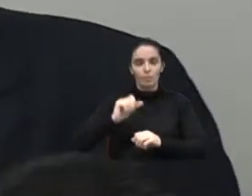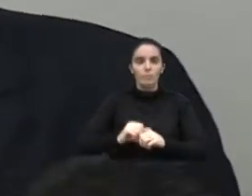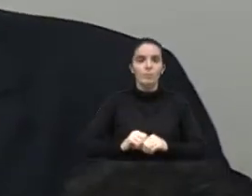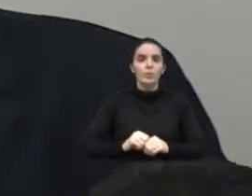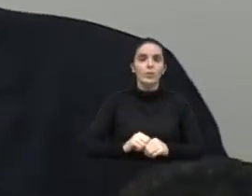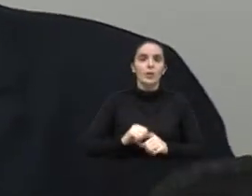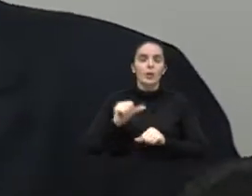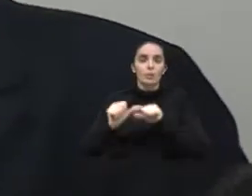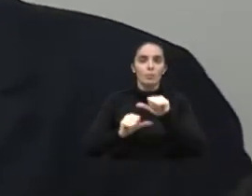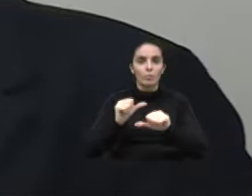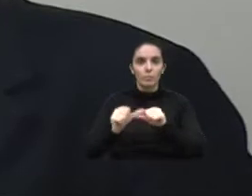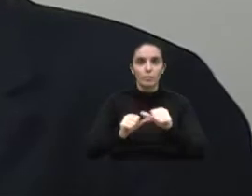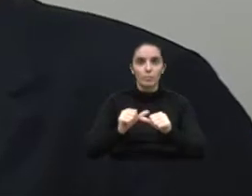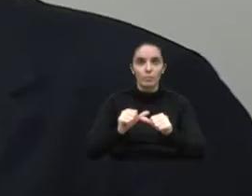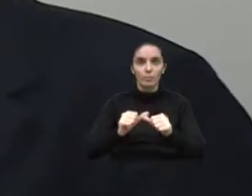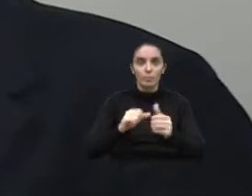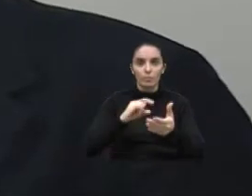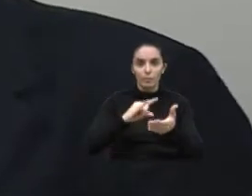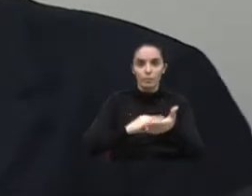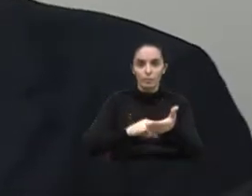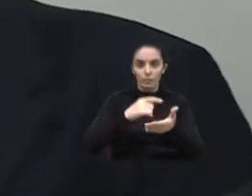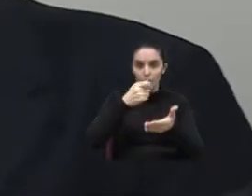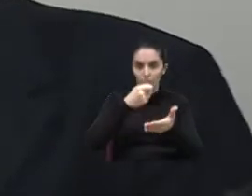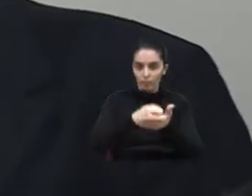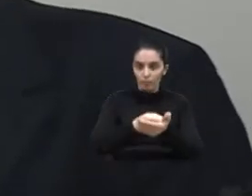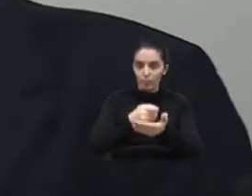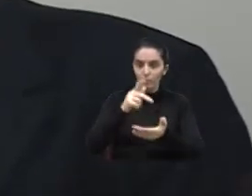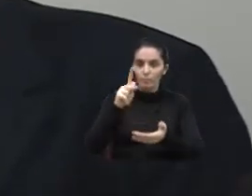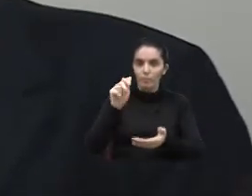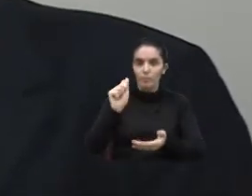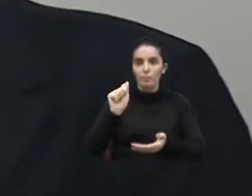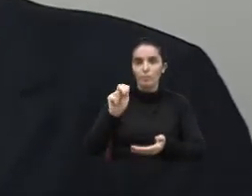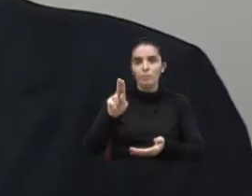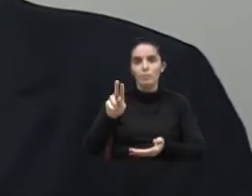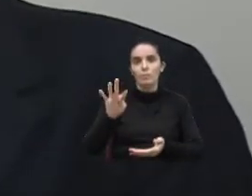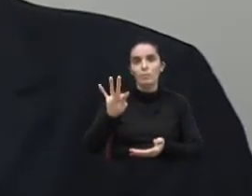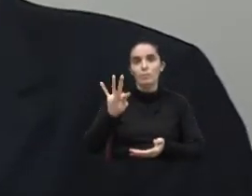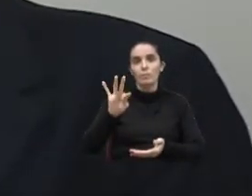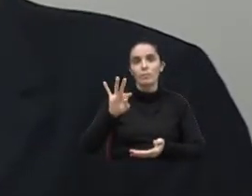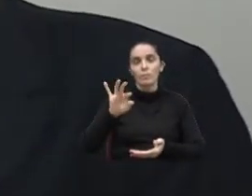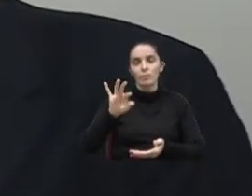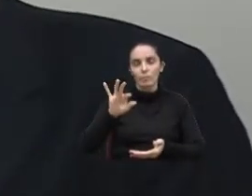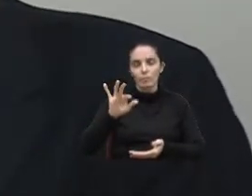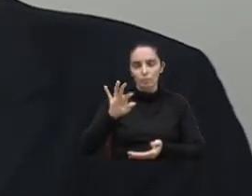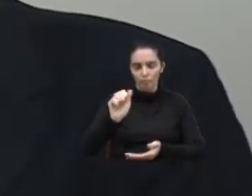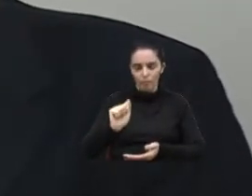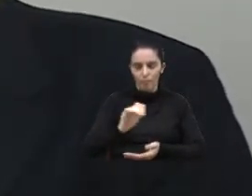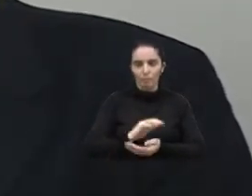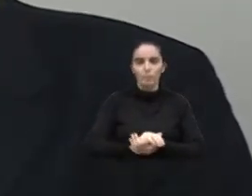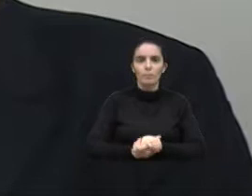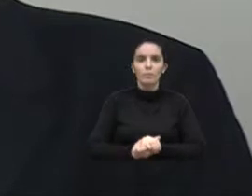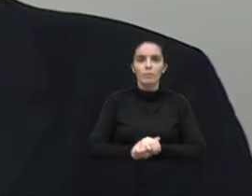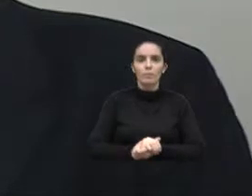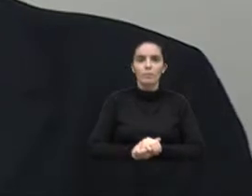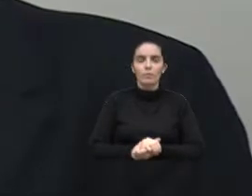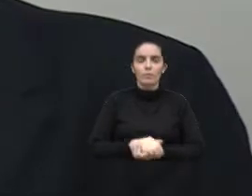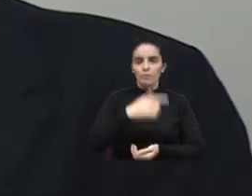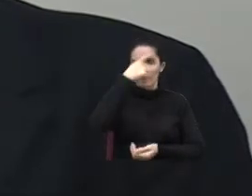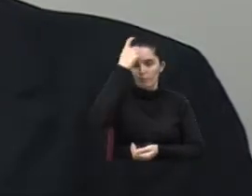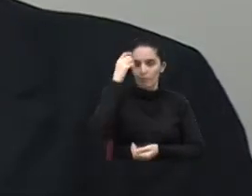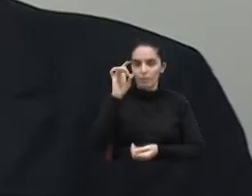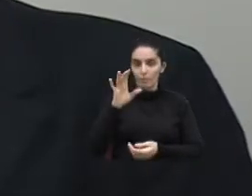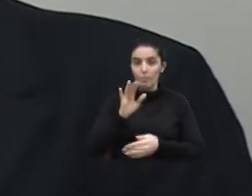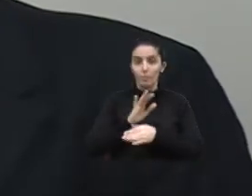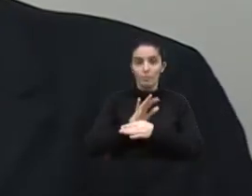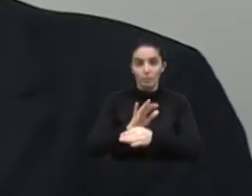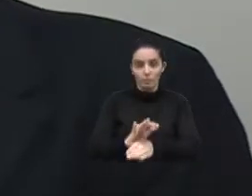da nota fiscal paulista. Então, Jorge, pode contar com o meu apoio, nós